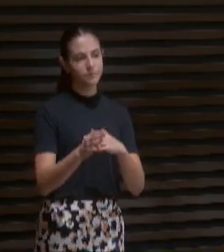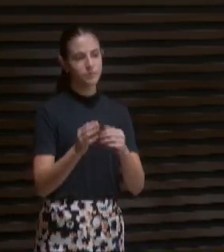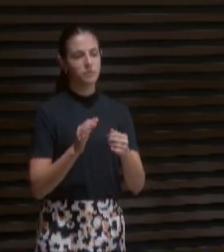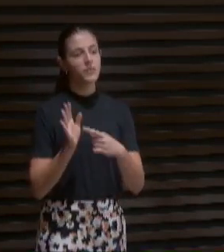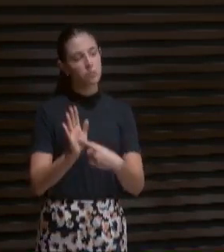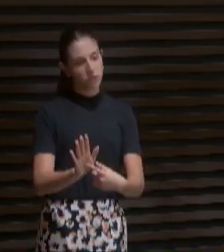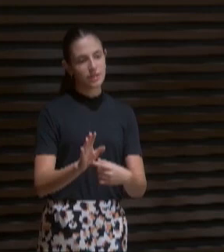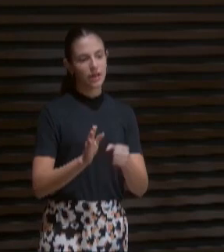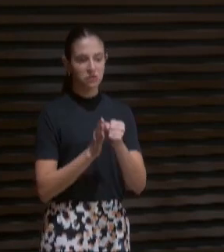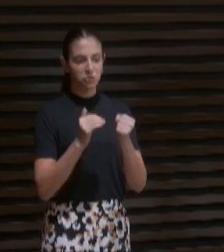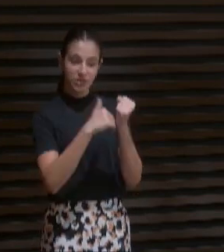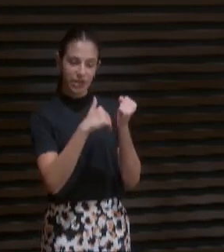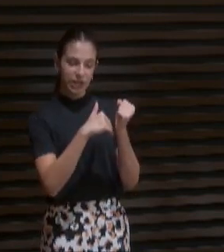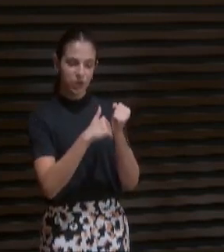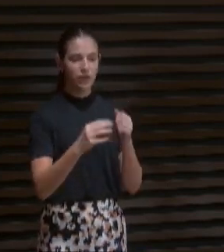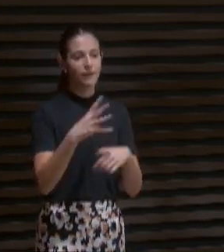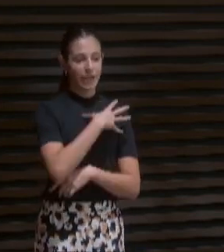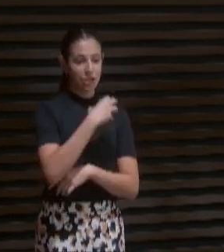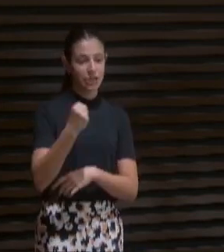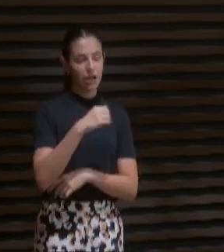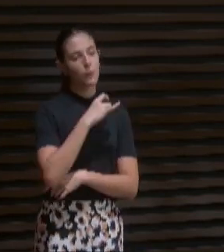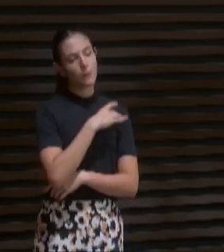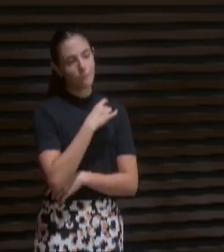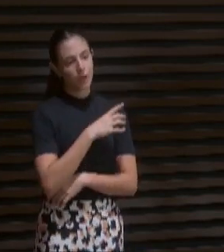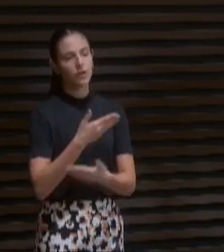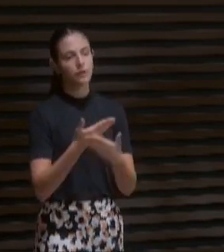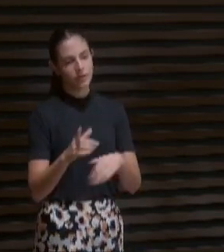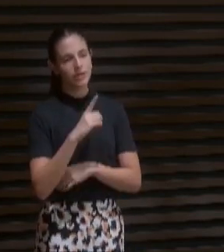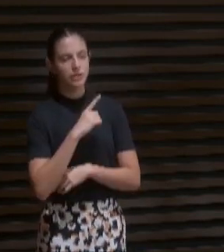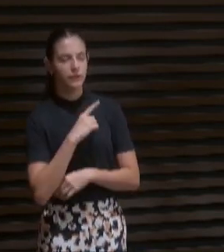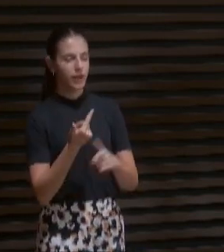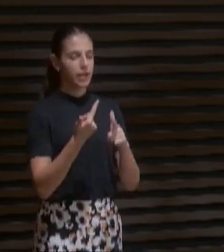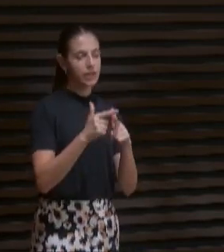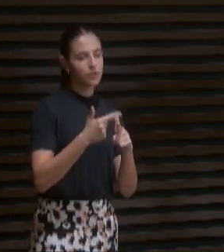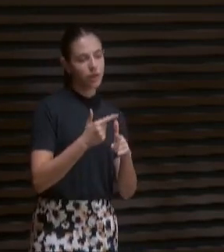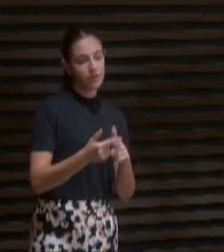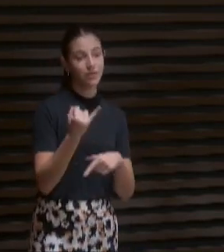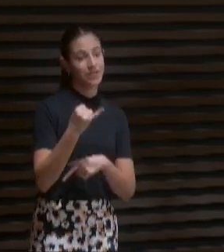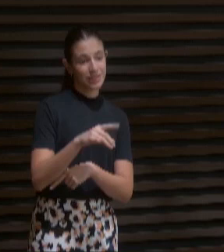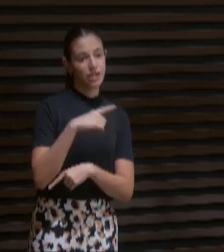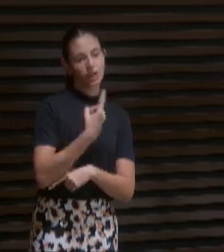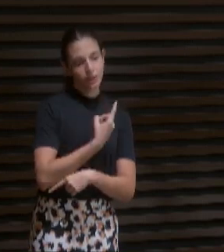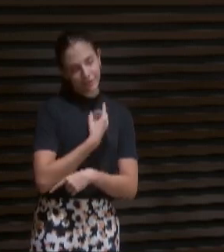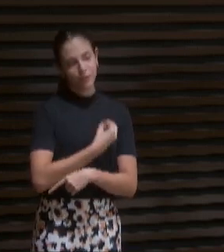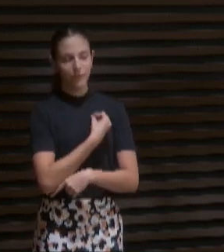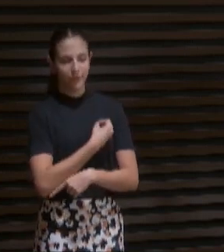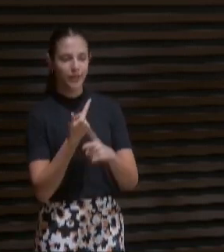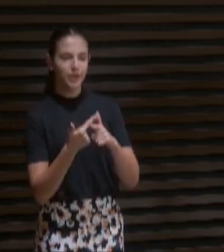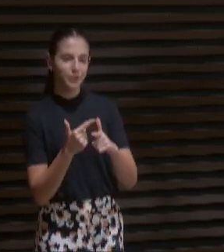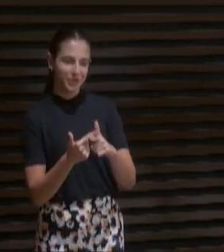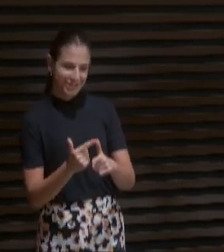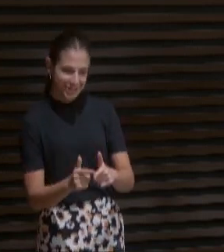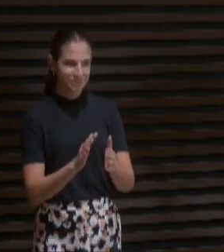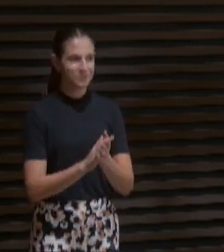o medo seu quando você tiver que passar pela grande tribulação, se é que nós vamos passar toda ela. Mas pelo menos